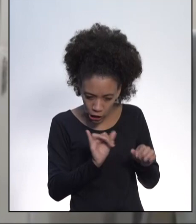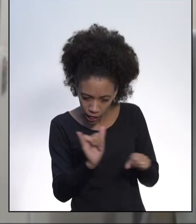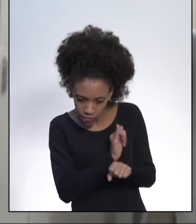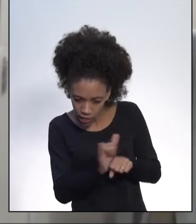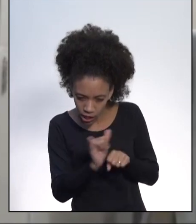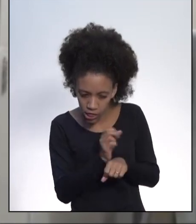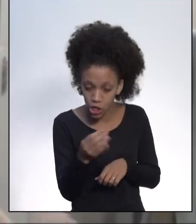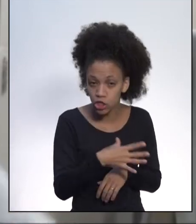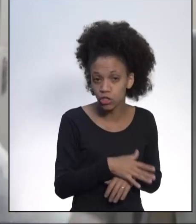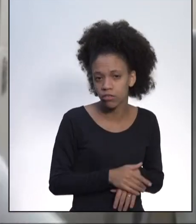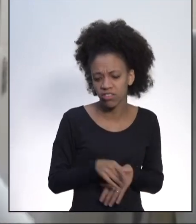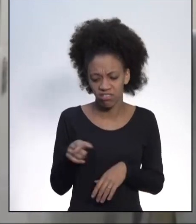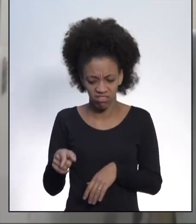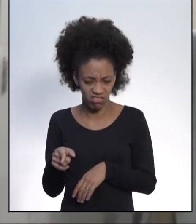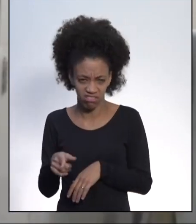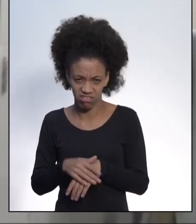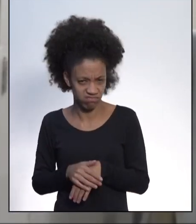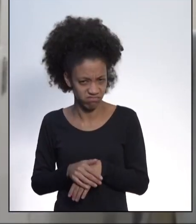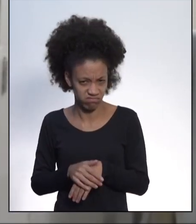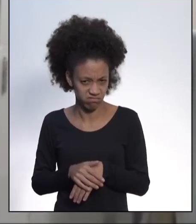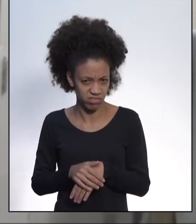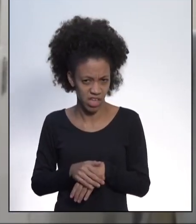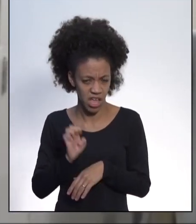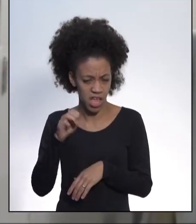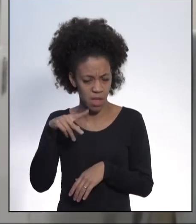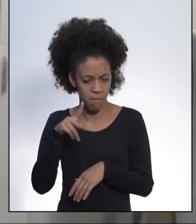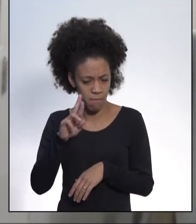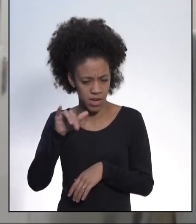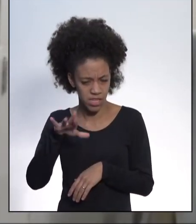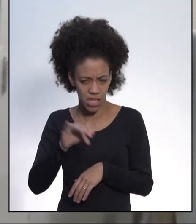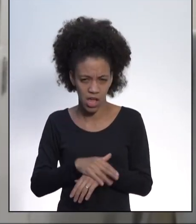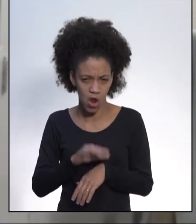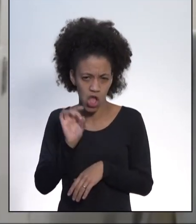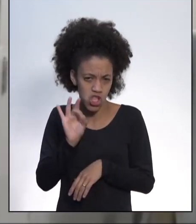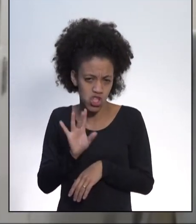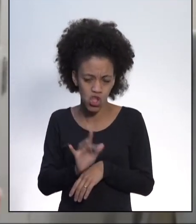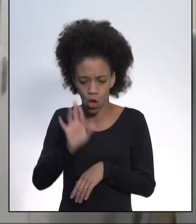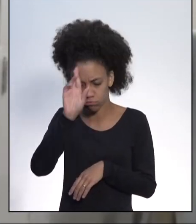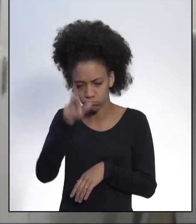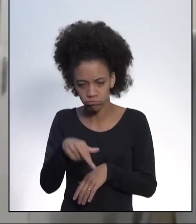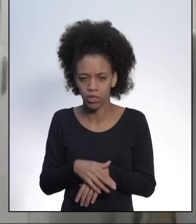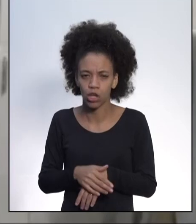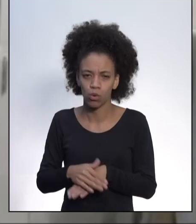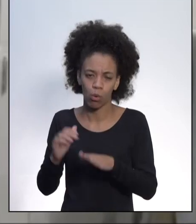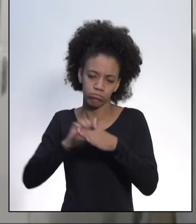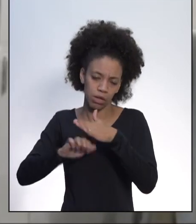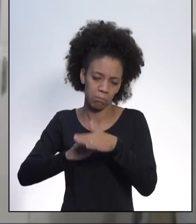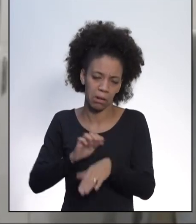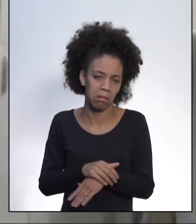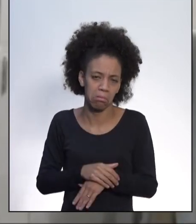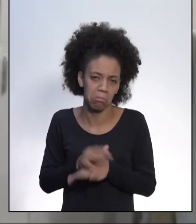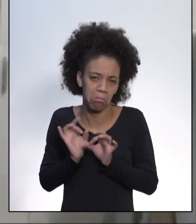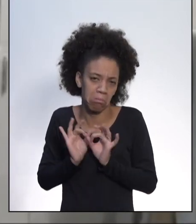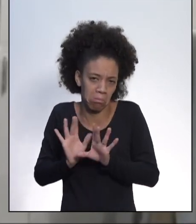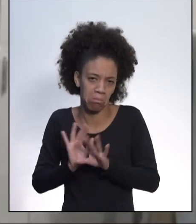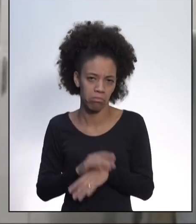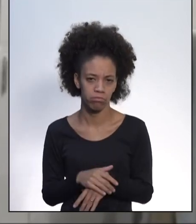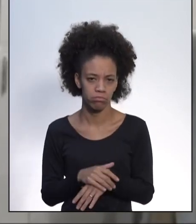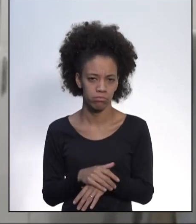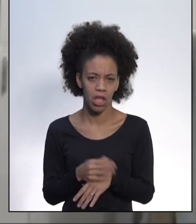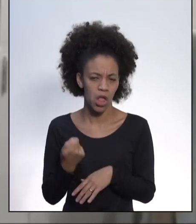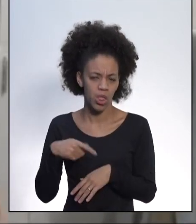problema. O empresário ele é simplesmente um dono da empresa, um sócio da empresa, um gestor da empresa, né? Não